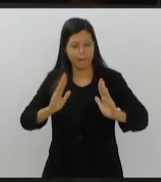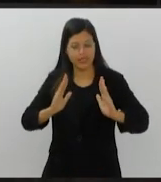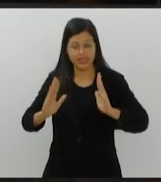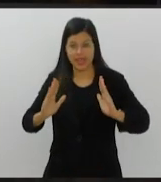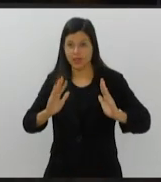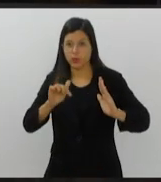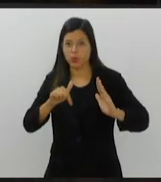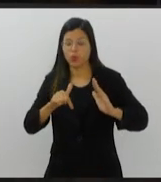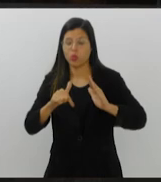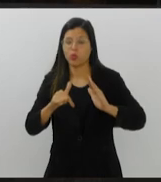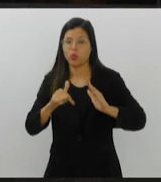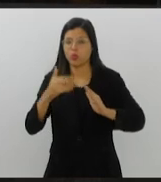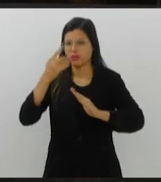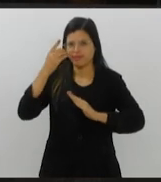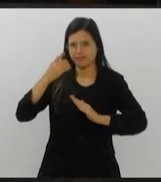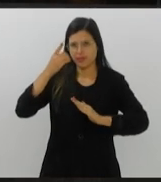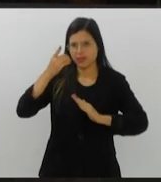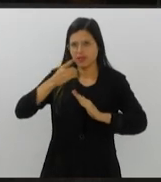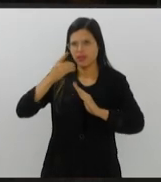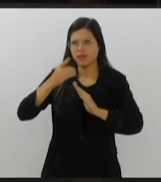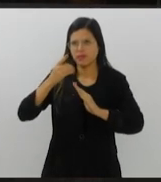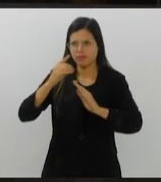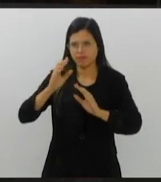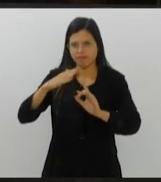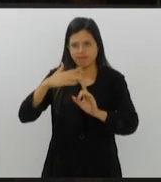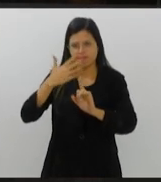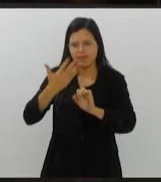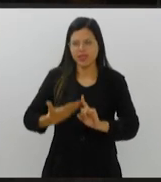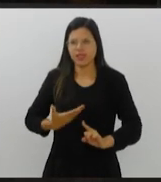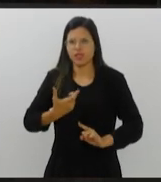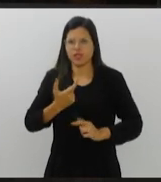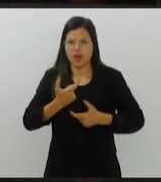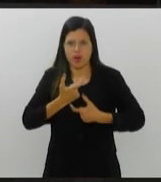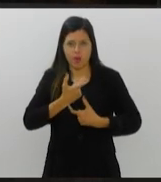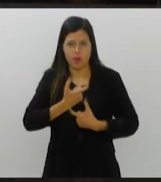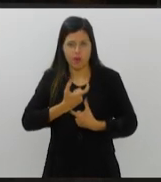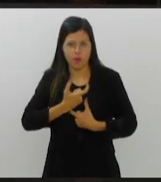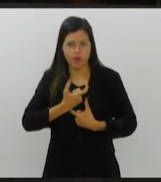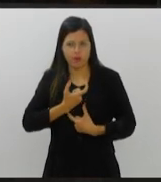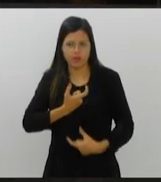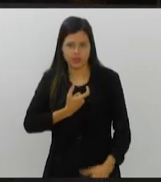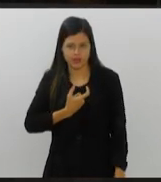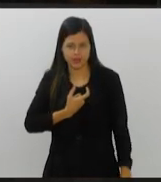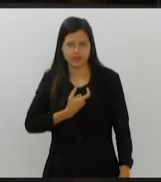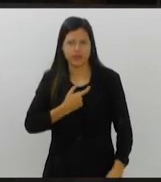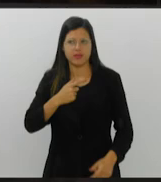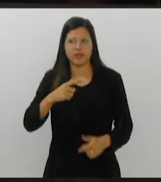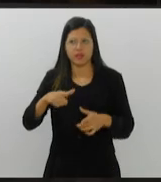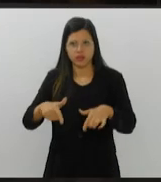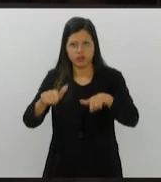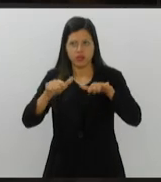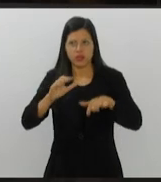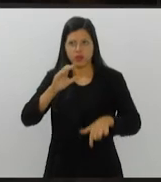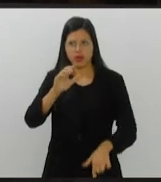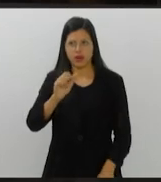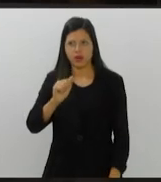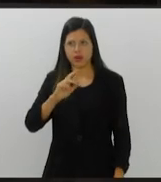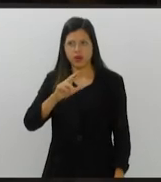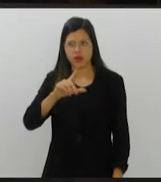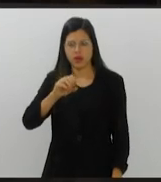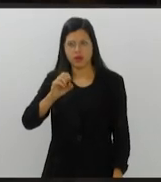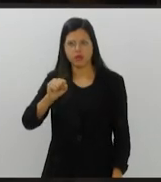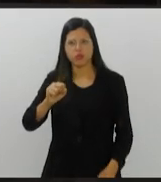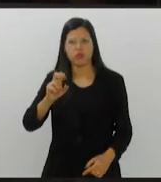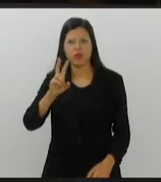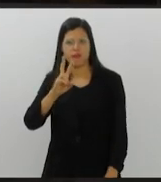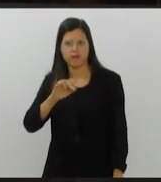honra de homenagear com a medalha Tiradentes, respectivos diplomas, os senhores Carlos Roberto da Silva, Vitor César